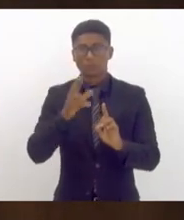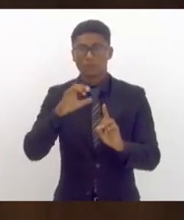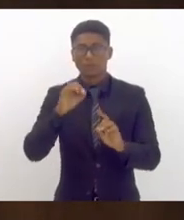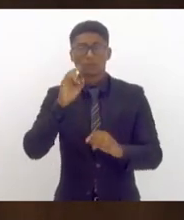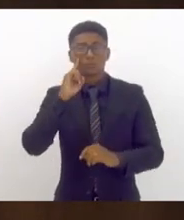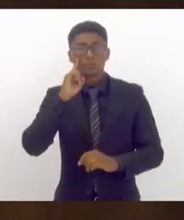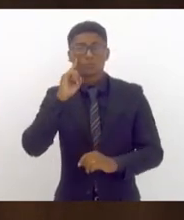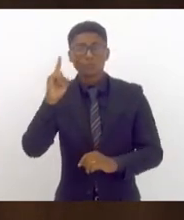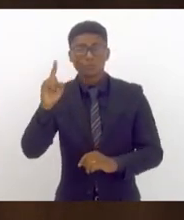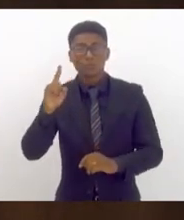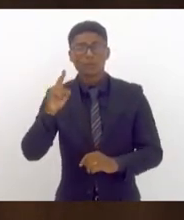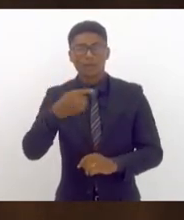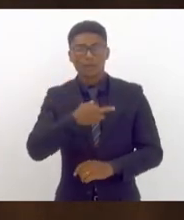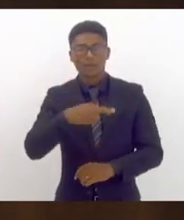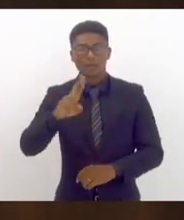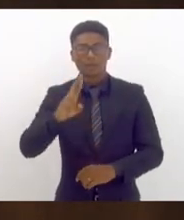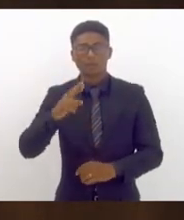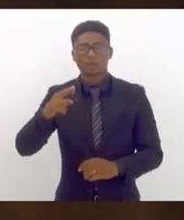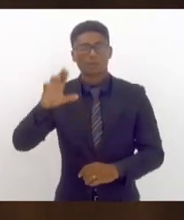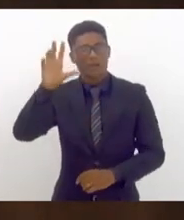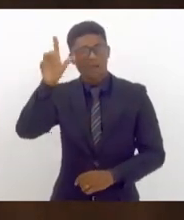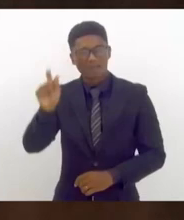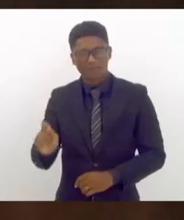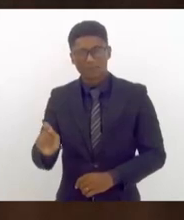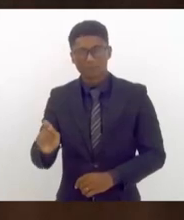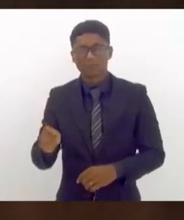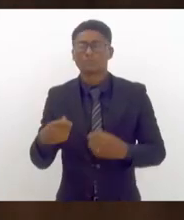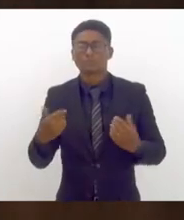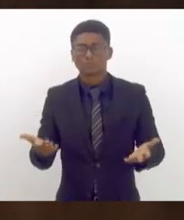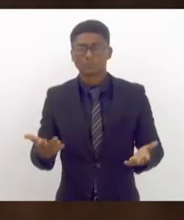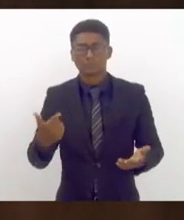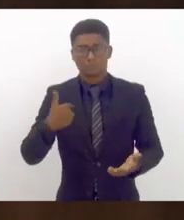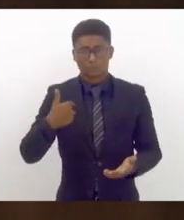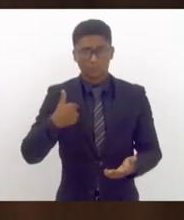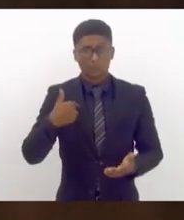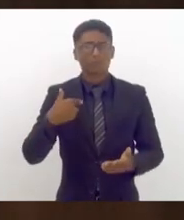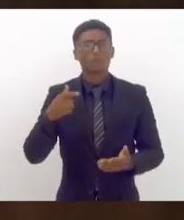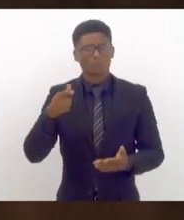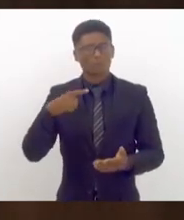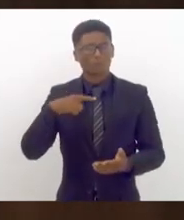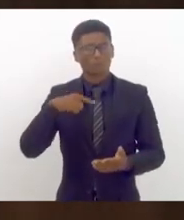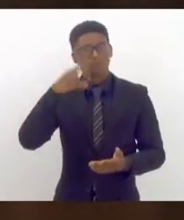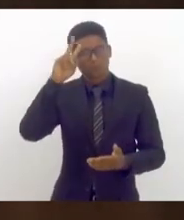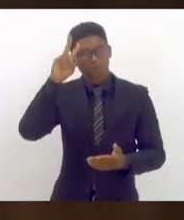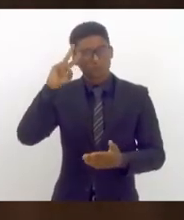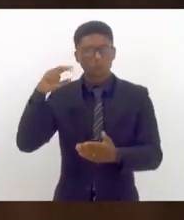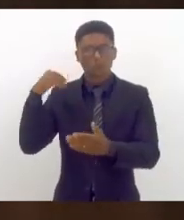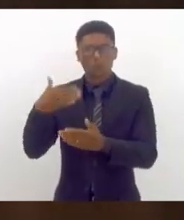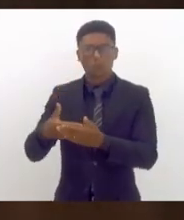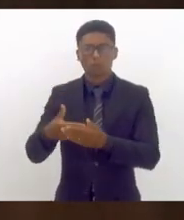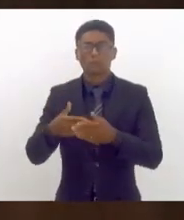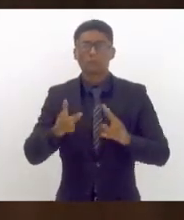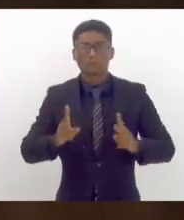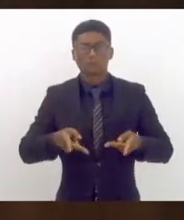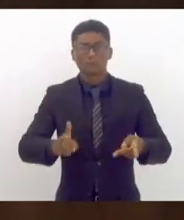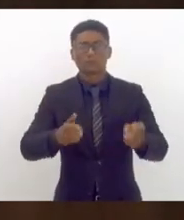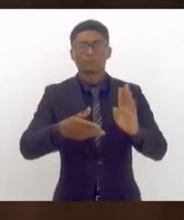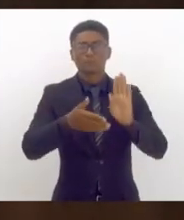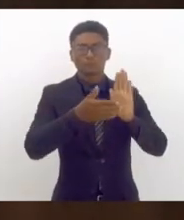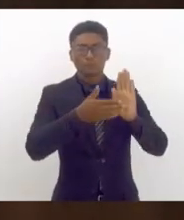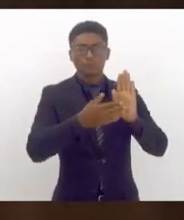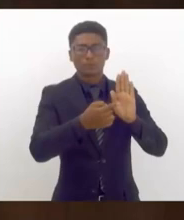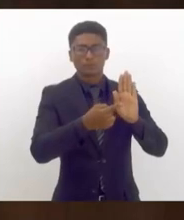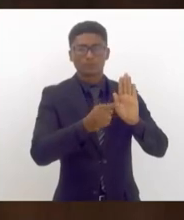das religiões de matriz africana. Então, tem uma trajetória nesse sentido e sempre tivemos como pauta a